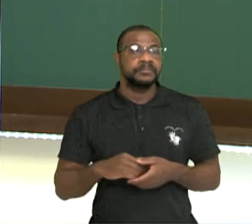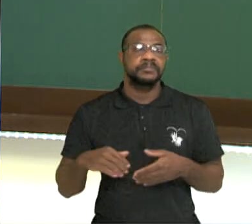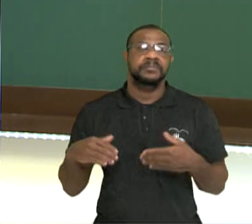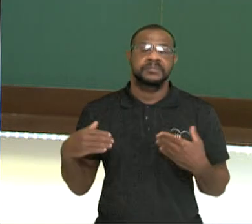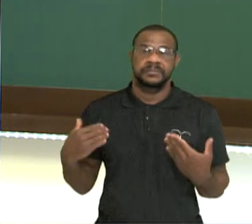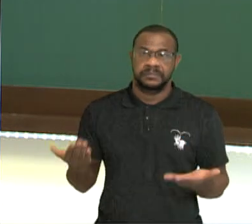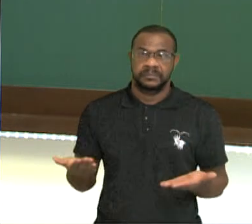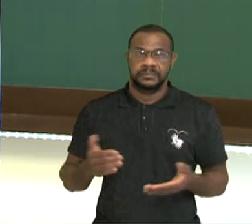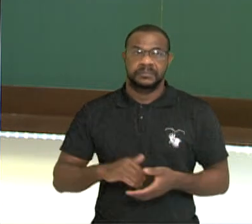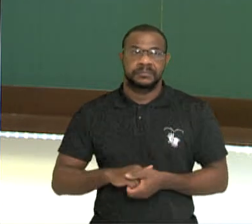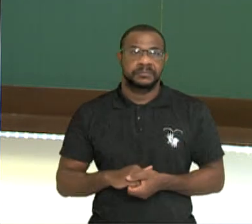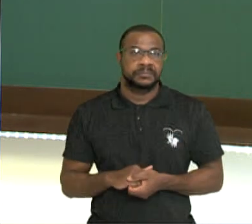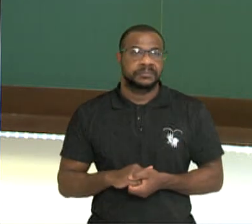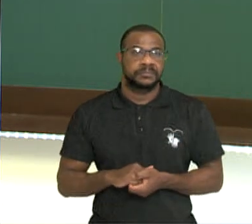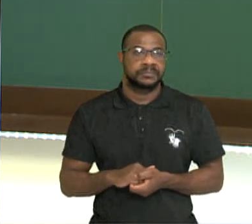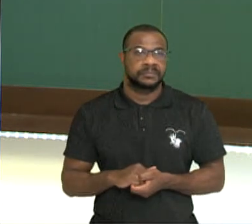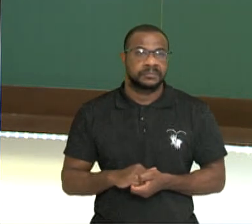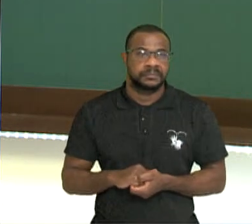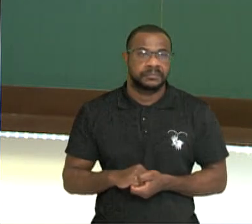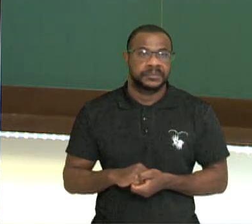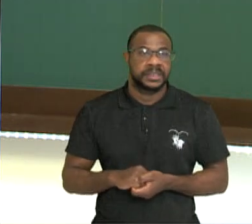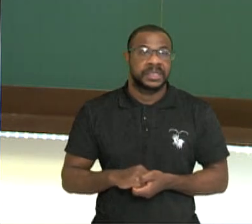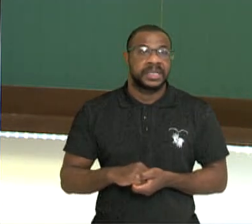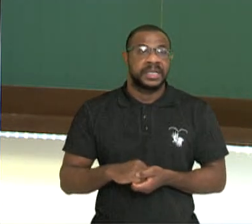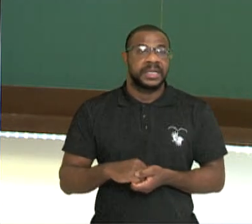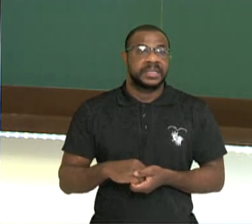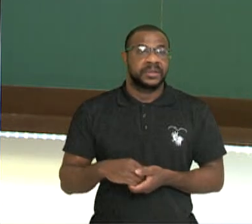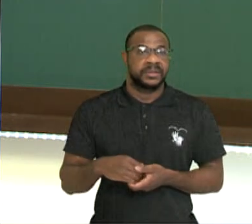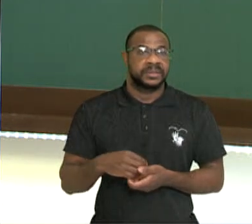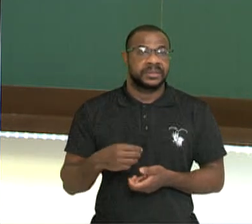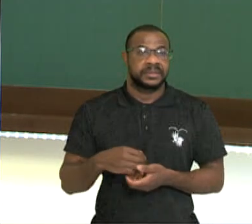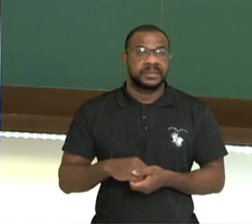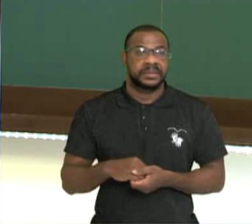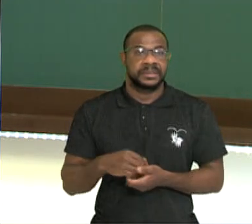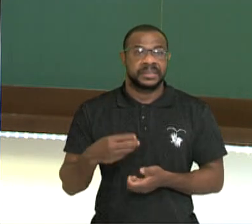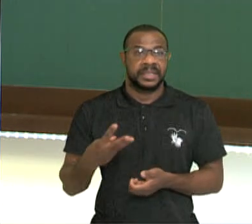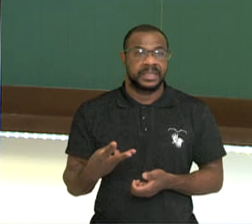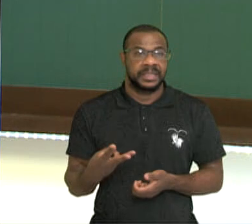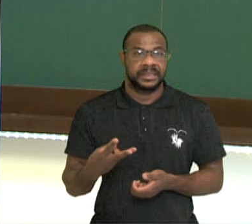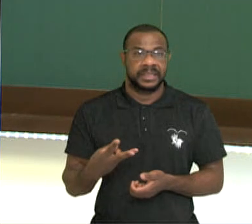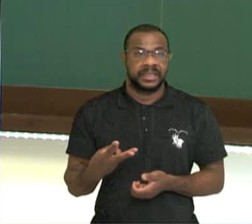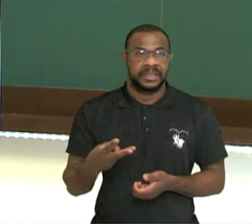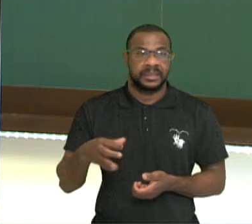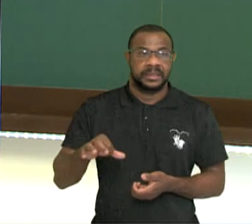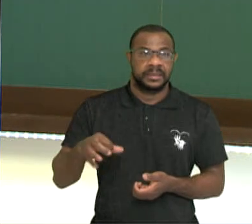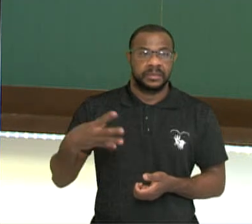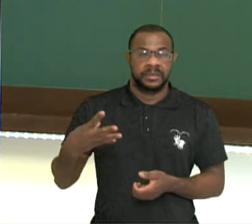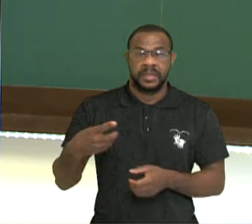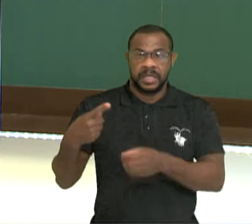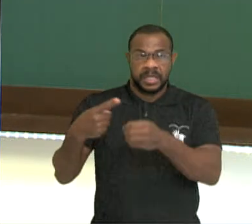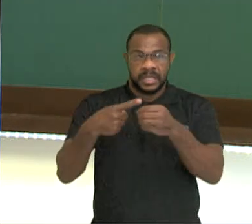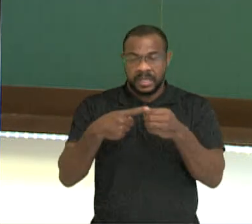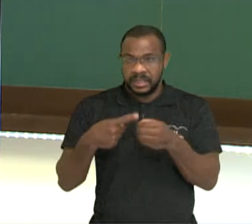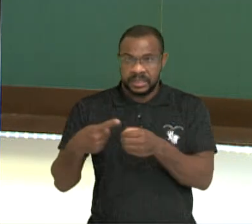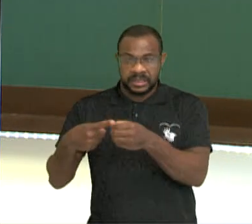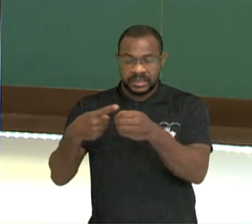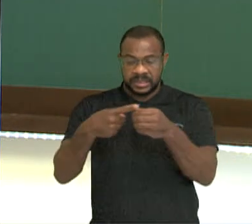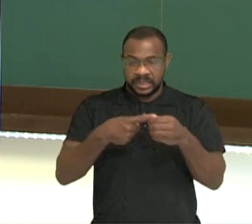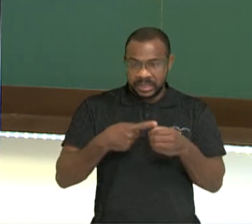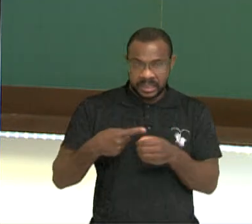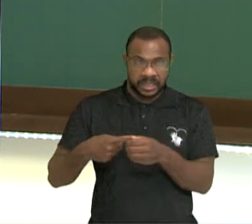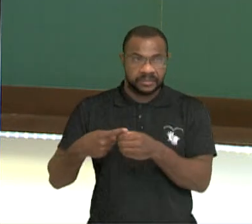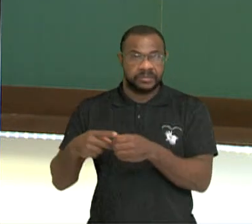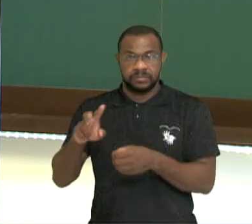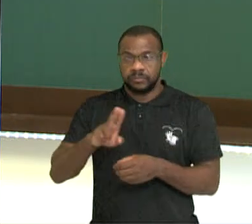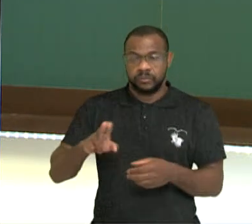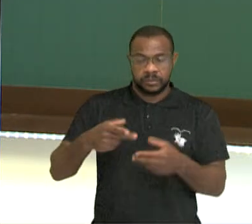Paulo e Santa Catarina. Então, por isso, 394 municípios e não os 399 municípios que integram o estado do Paraná.